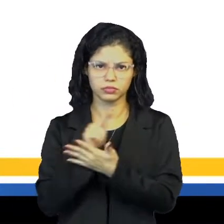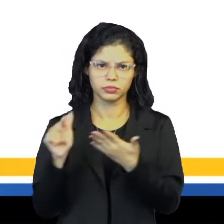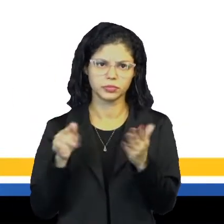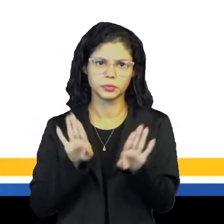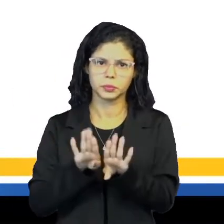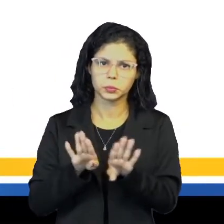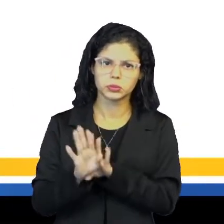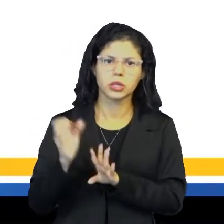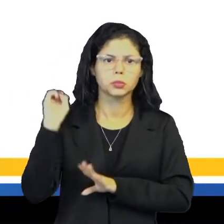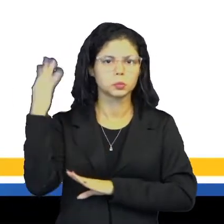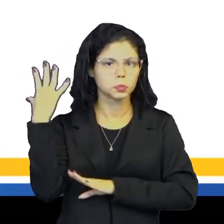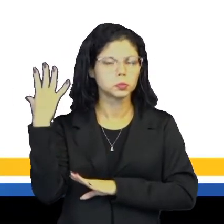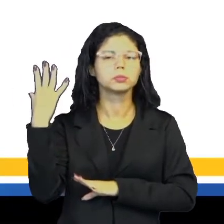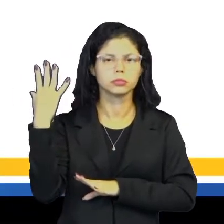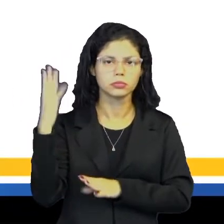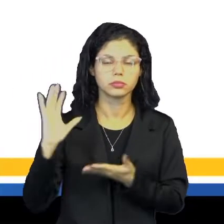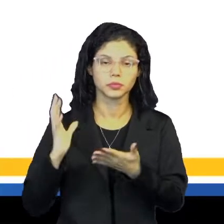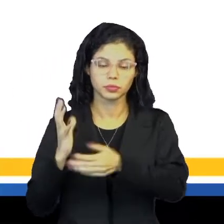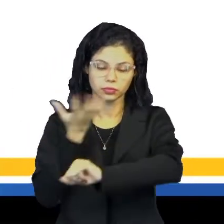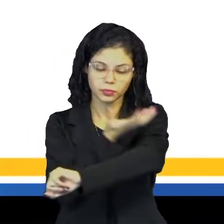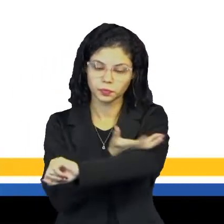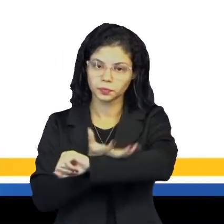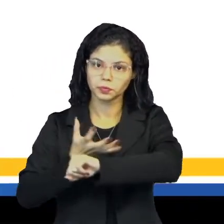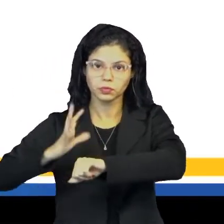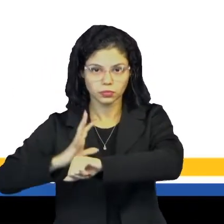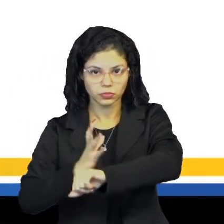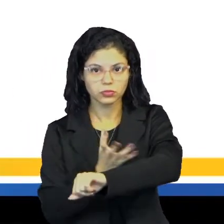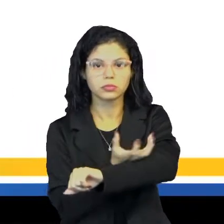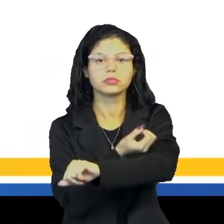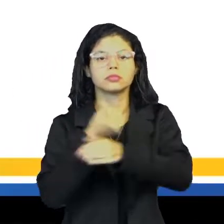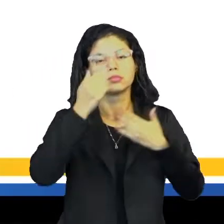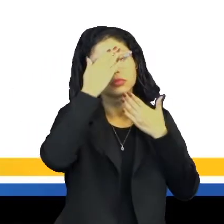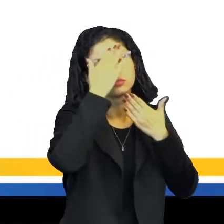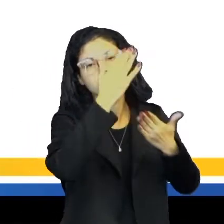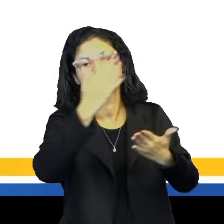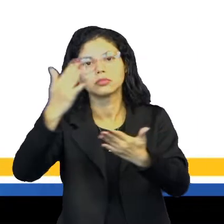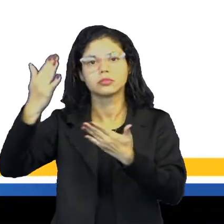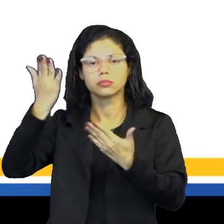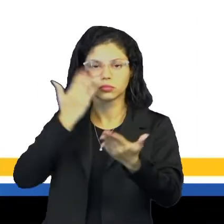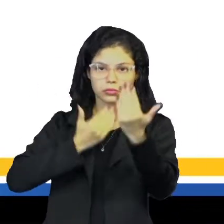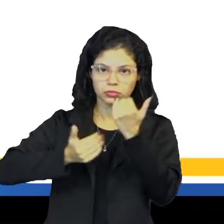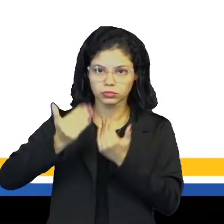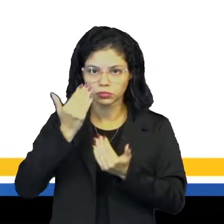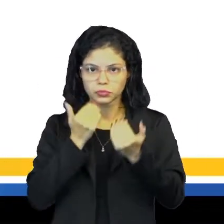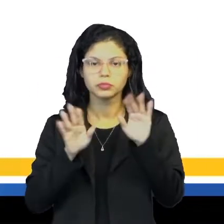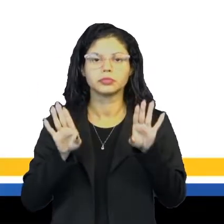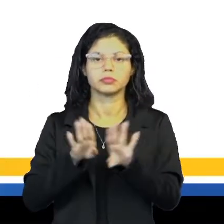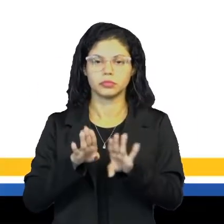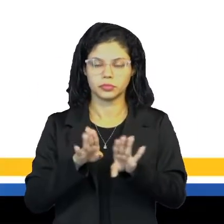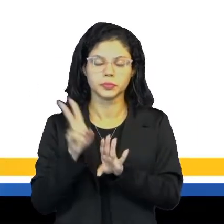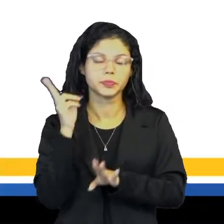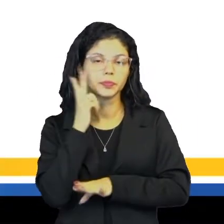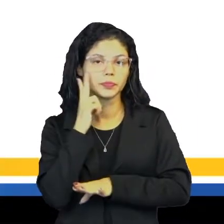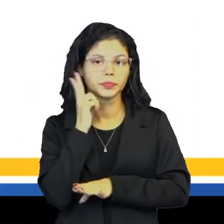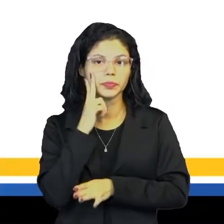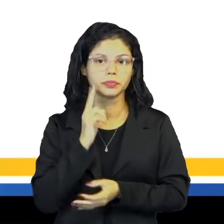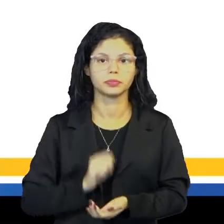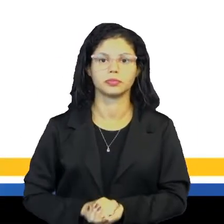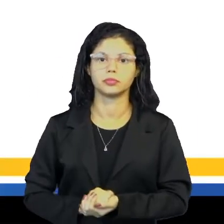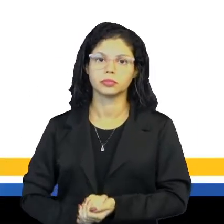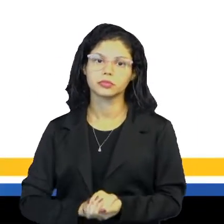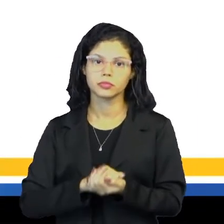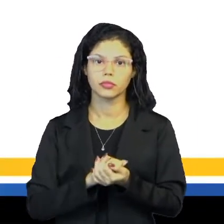e ocorriam na época da colheita, como forma de agradecimento pelo alimento e pelo vinho.